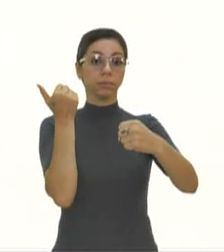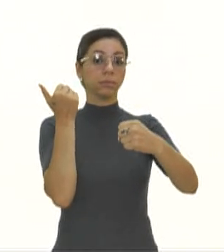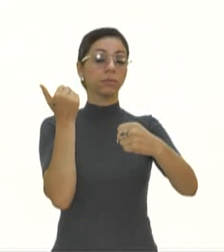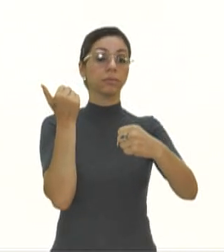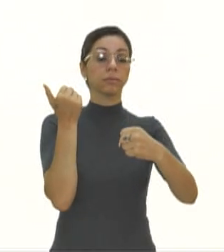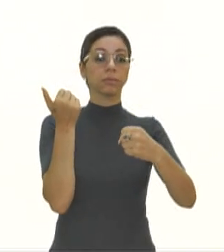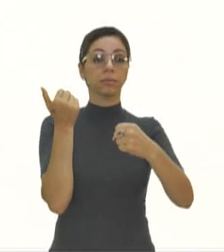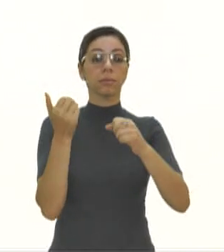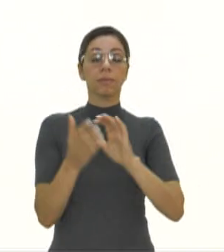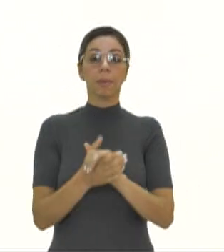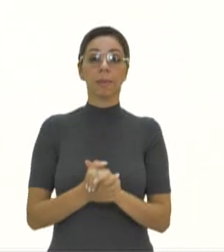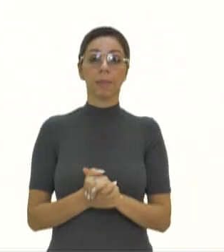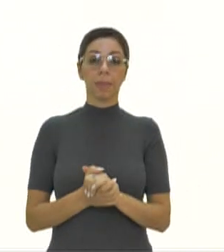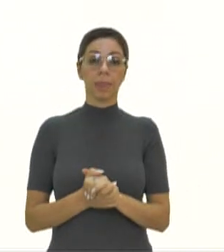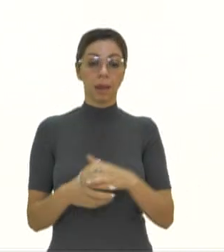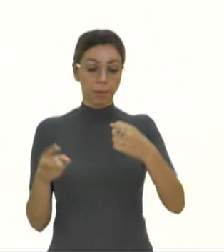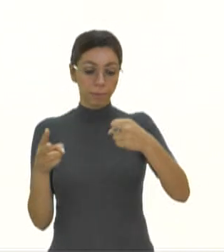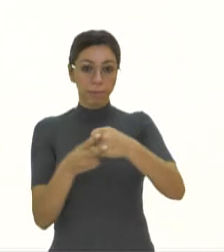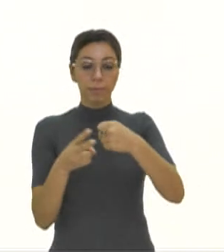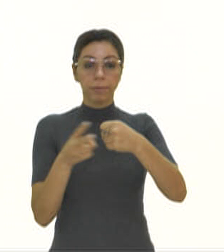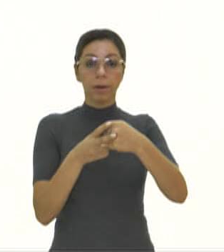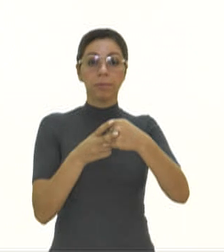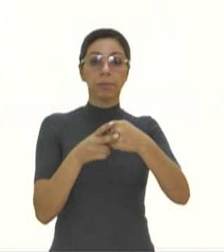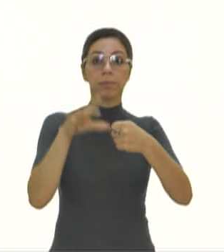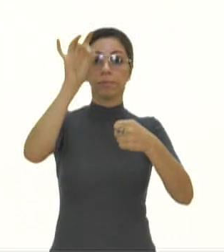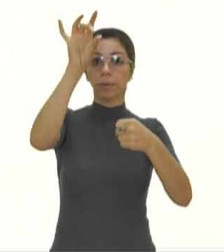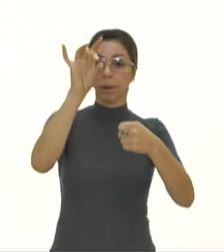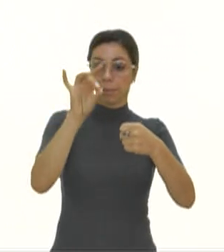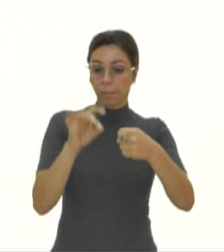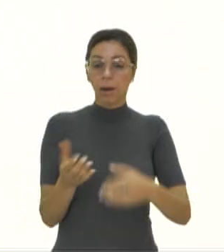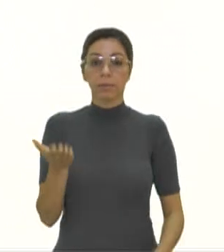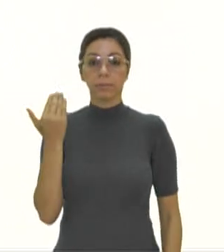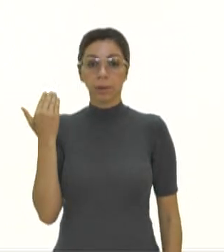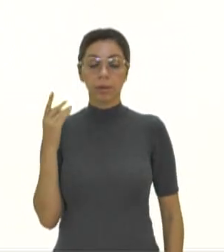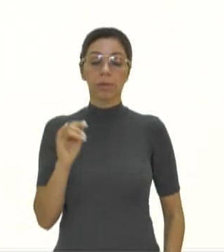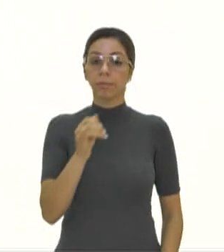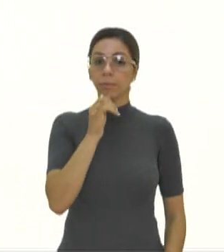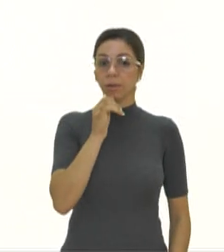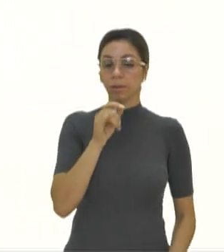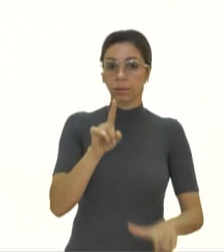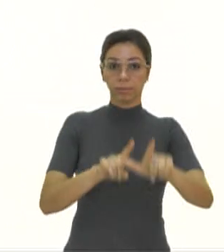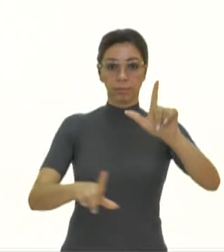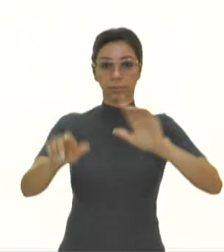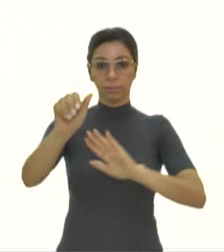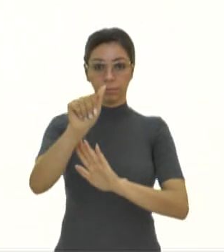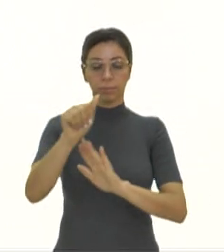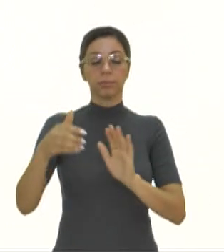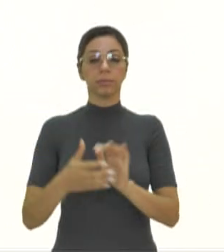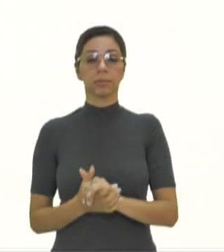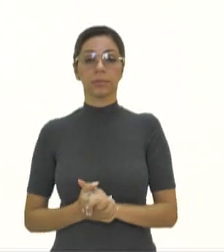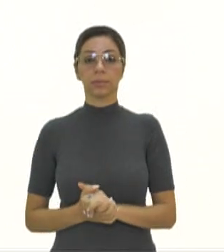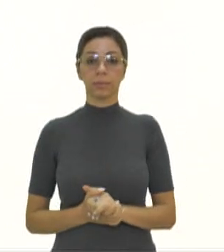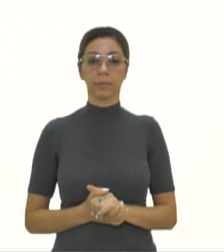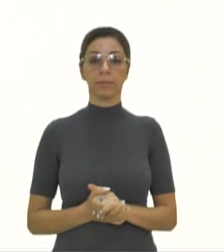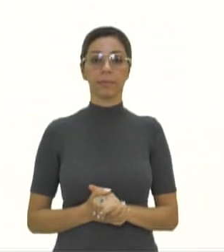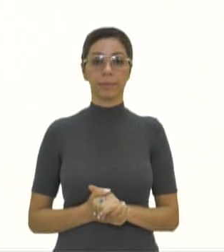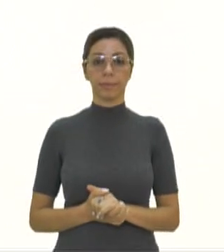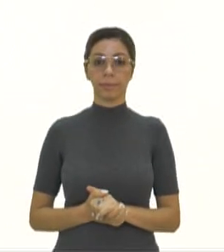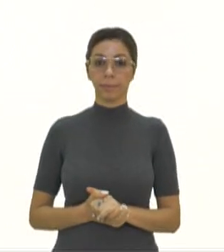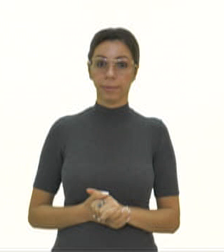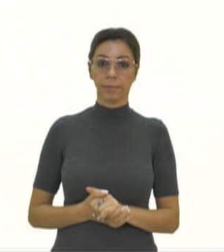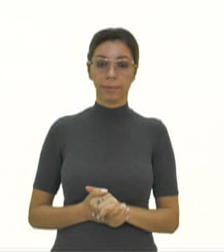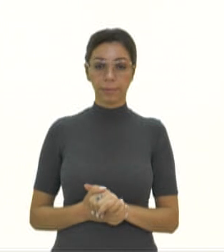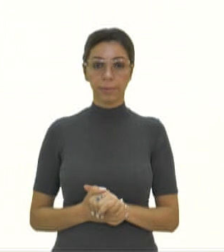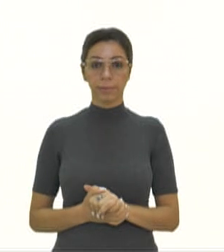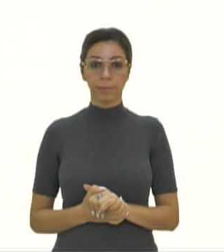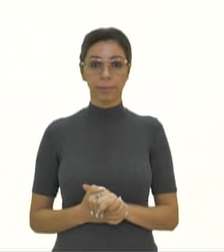Vão colocar cada um dos verbos que está ali no passado. Por exemplo, na letra A, Tom's father him to drive